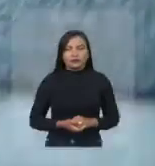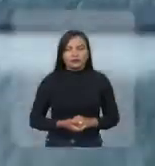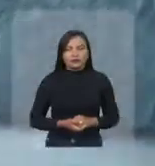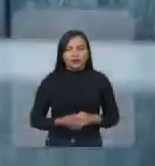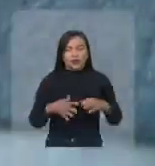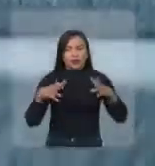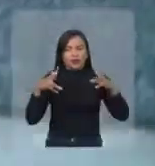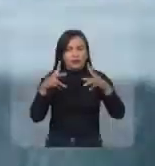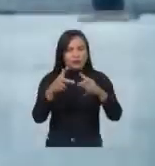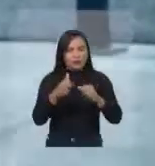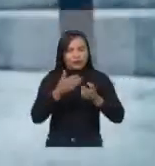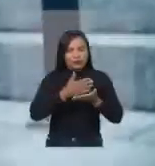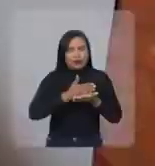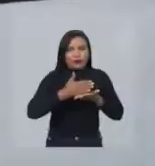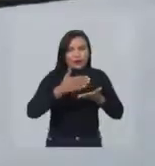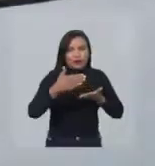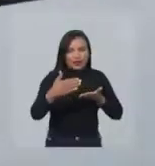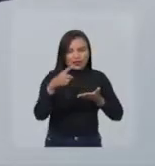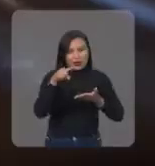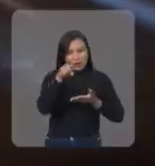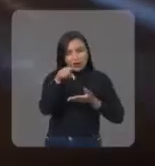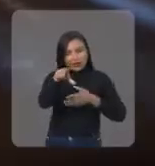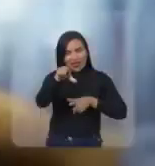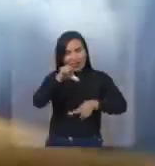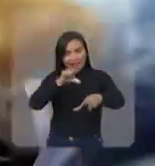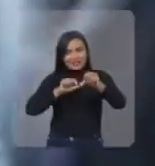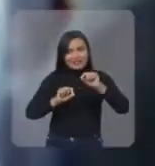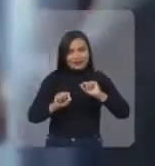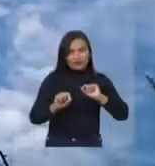Tudo começa pelo primeiro degrau.